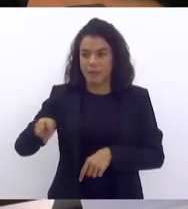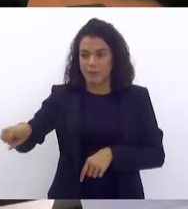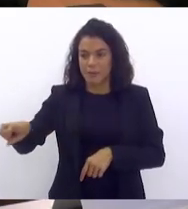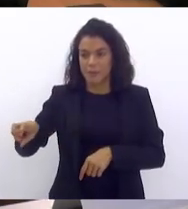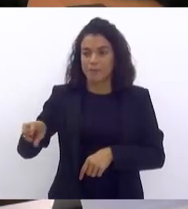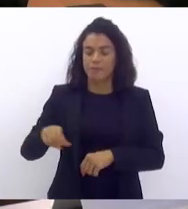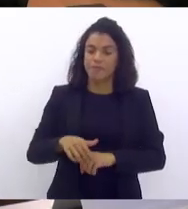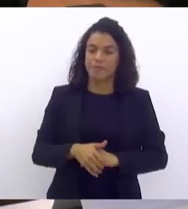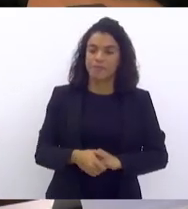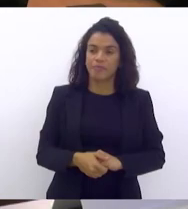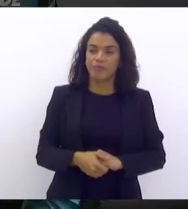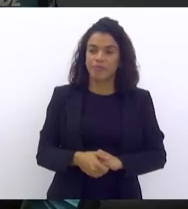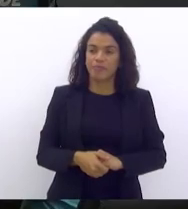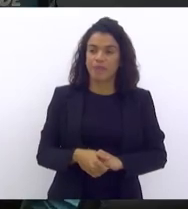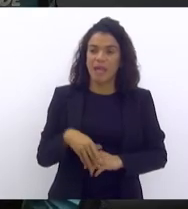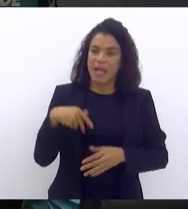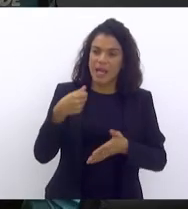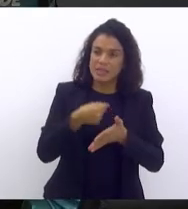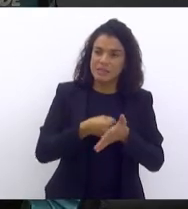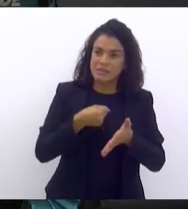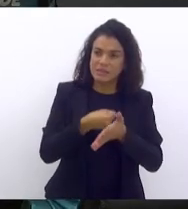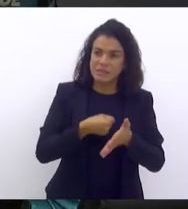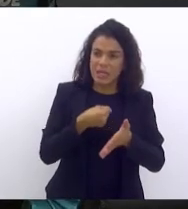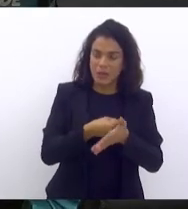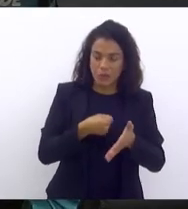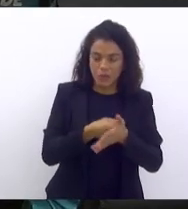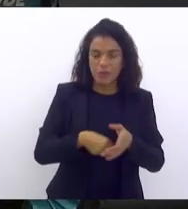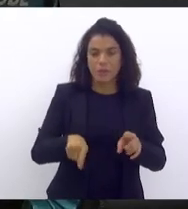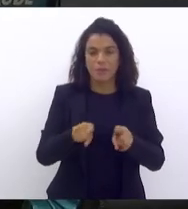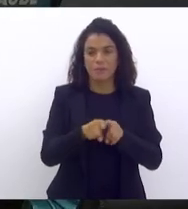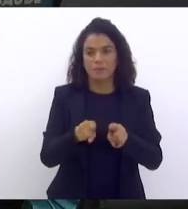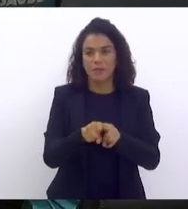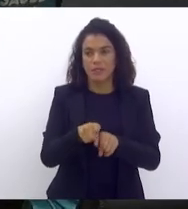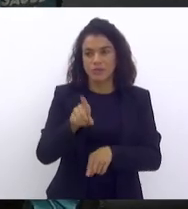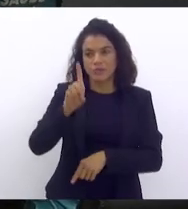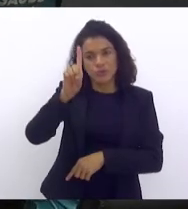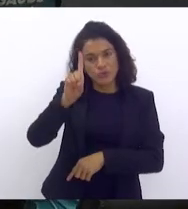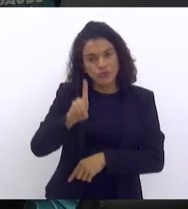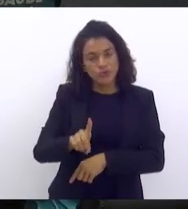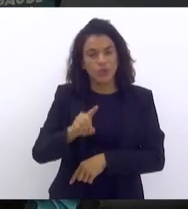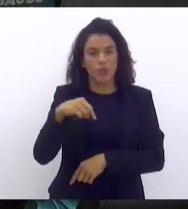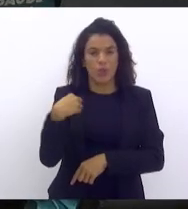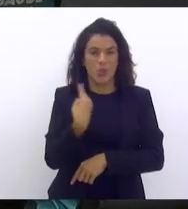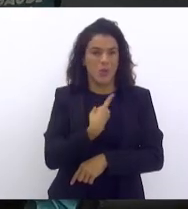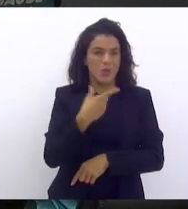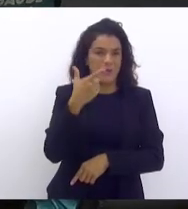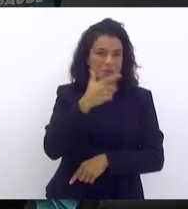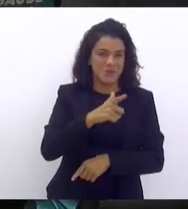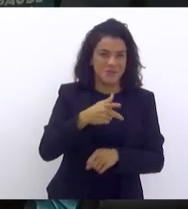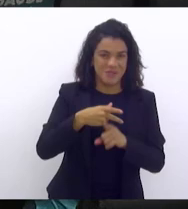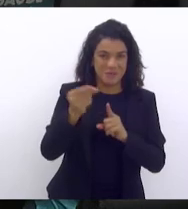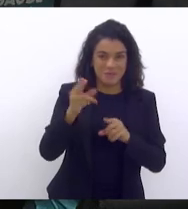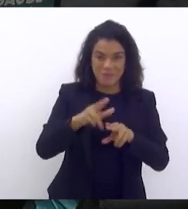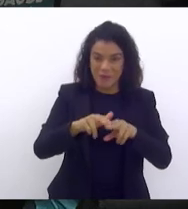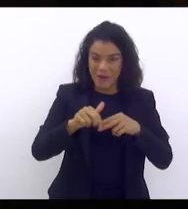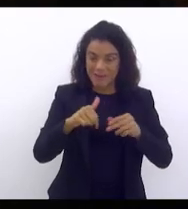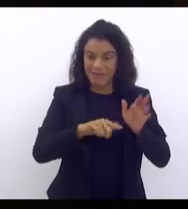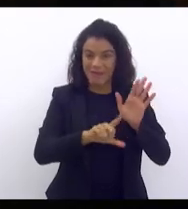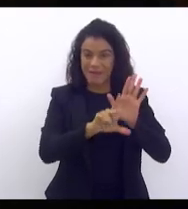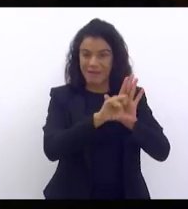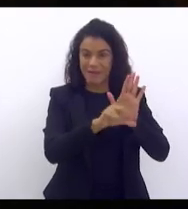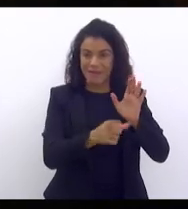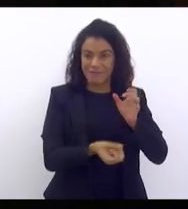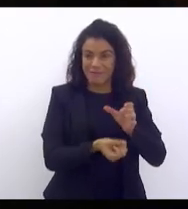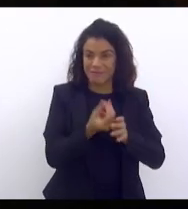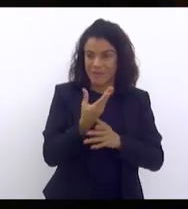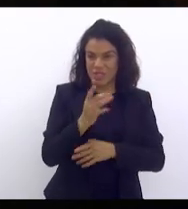que essa luta, esse direito, na verdade, que nós já conquistamos através da lei, ele não pode ficar